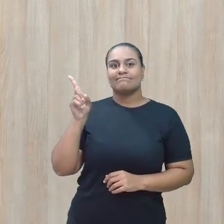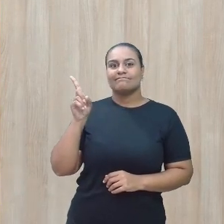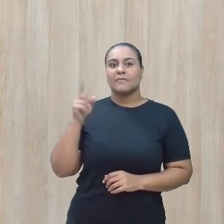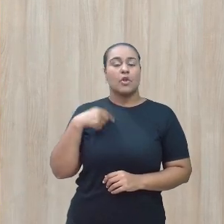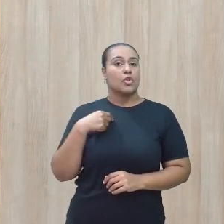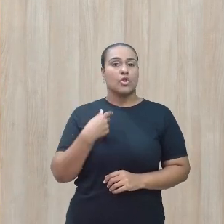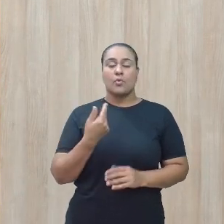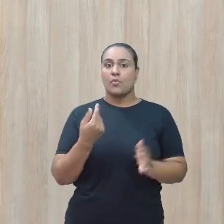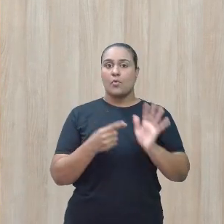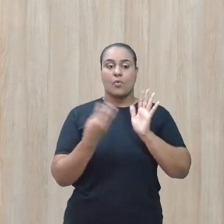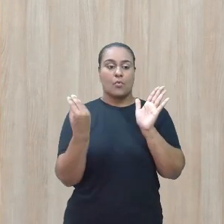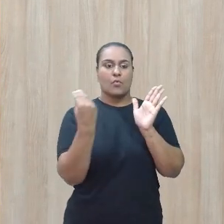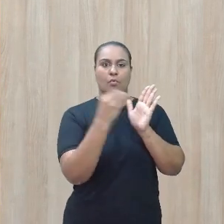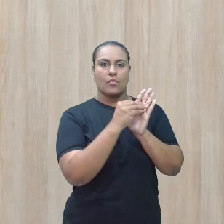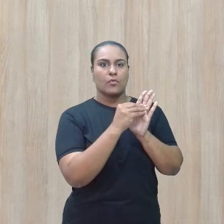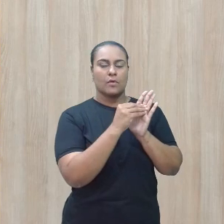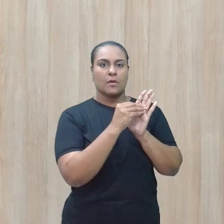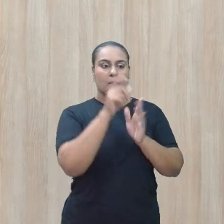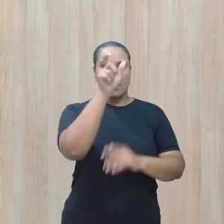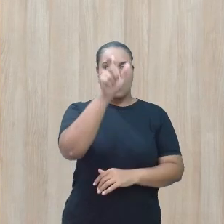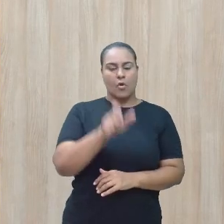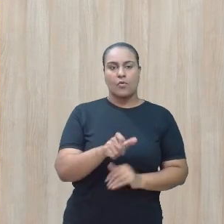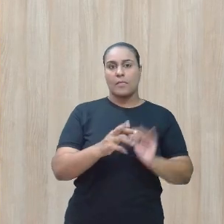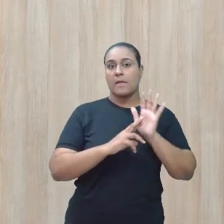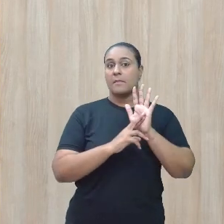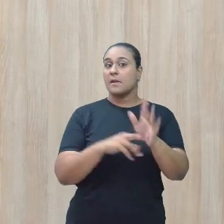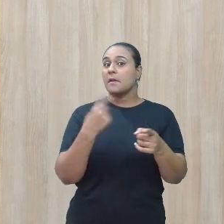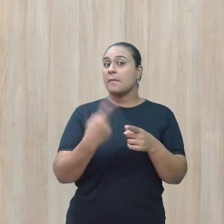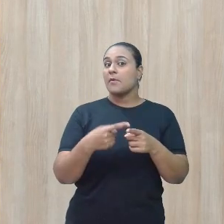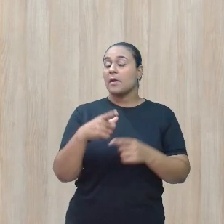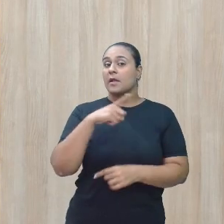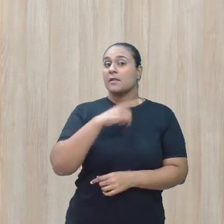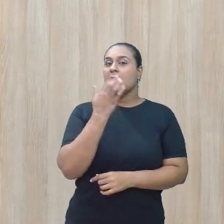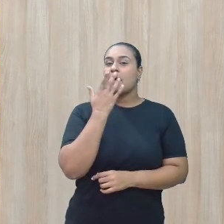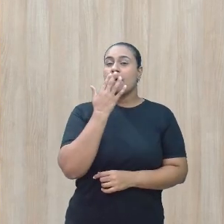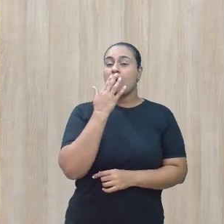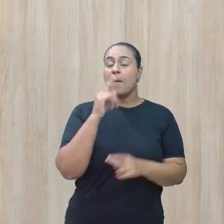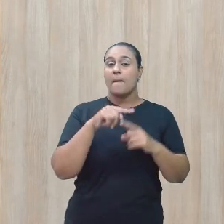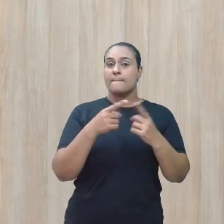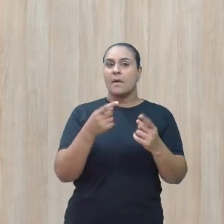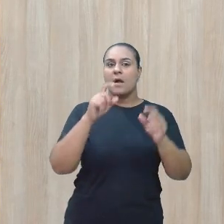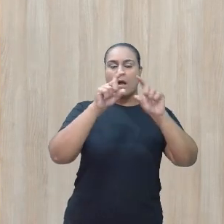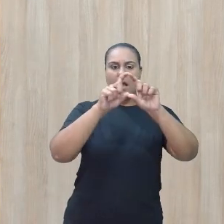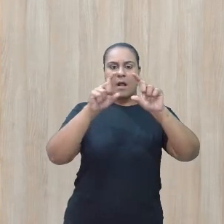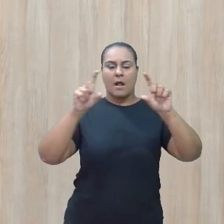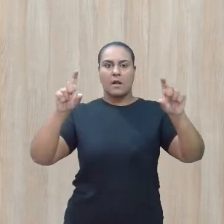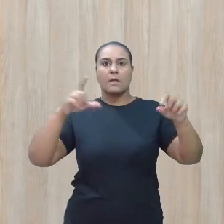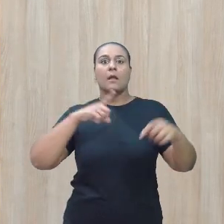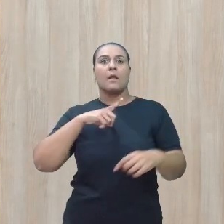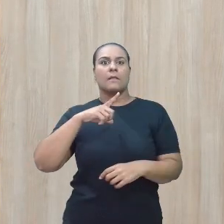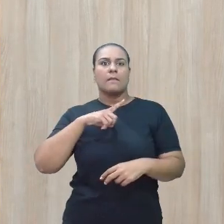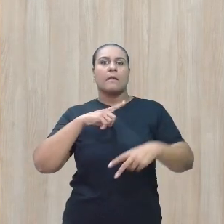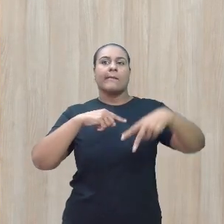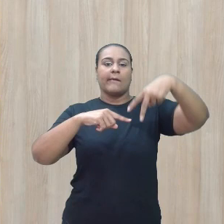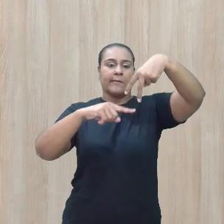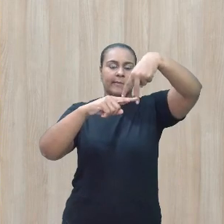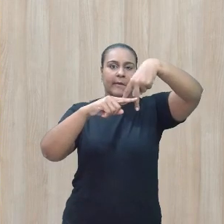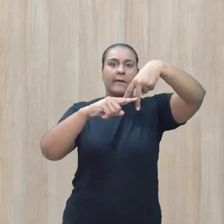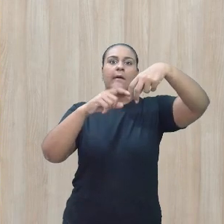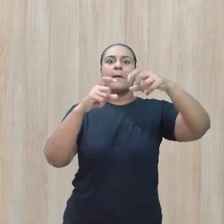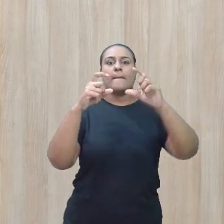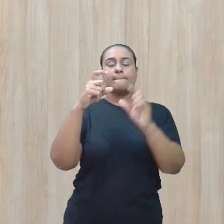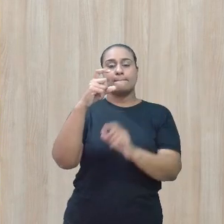que essa coluna representa, porque aqui eu tenho as cores, mas aqui na linha eu tenho as formas. Então aqui eu vou ter